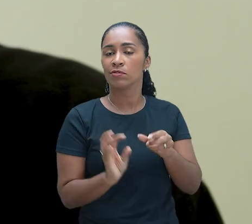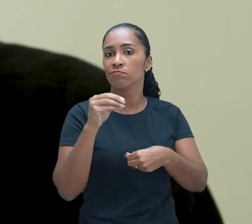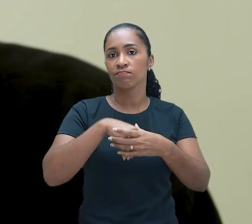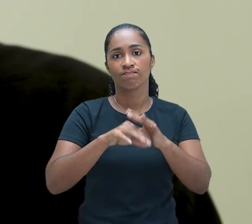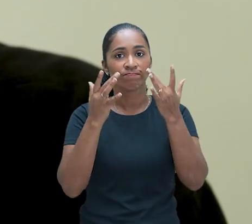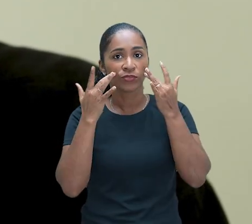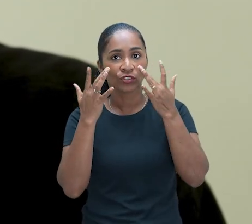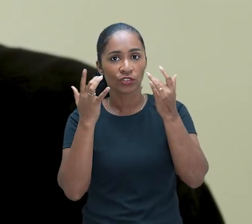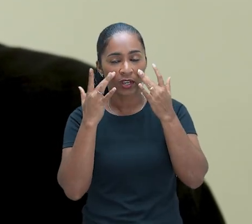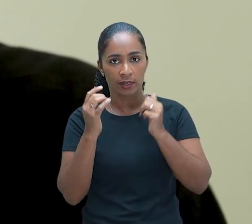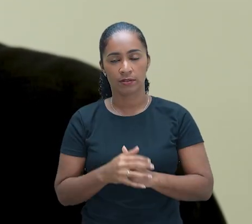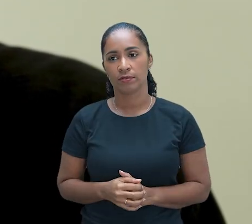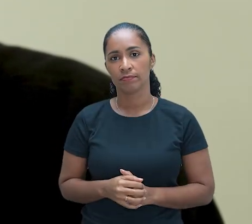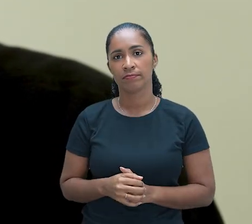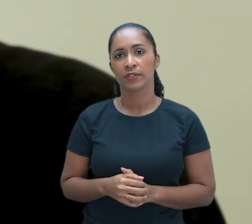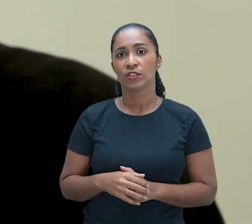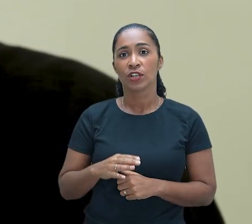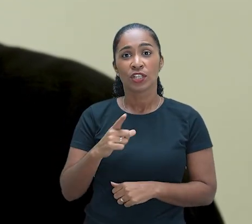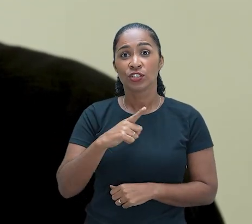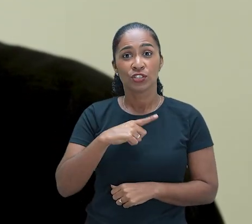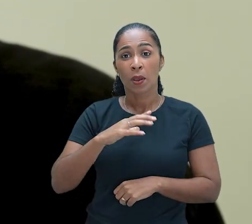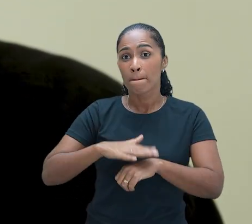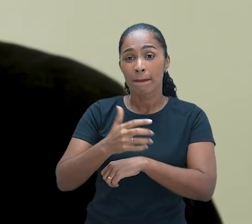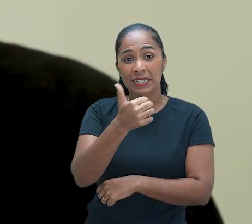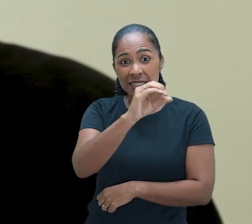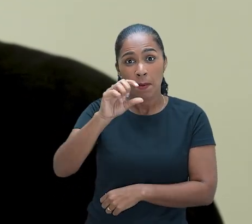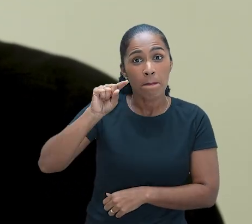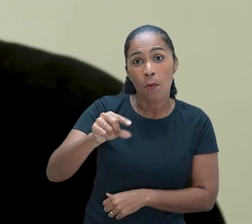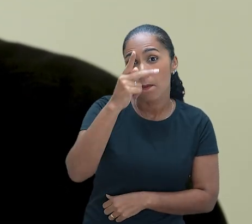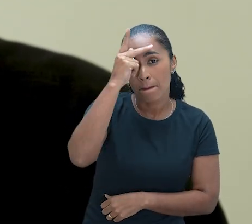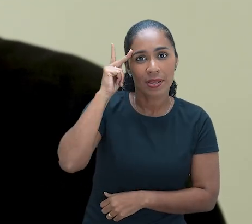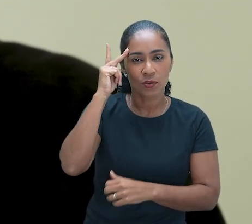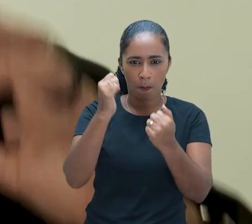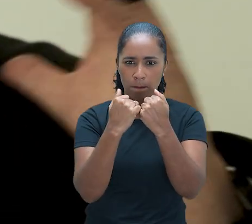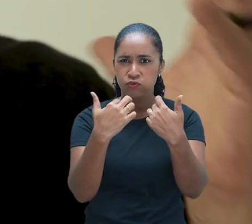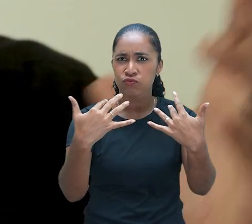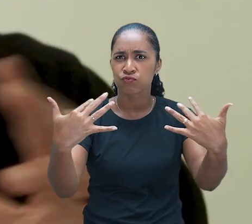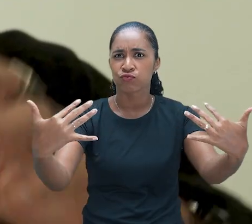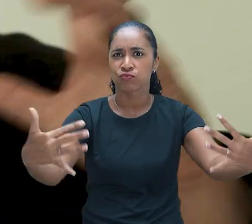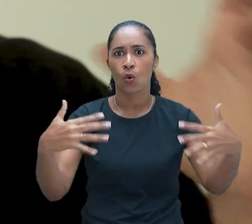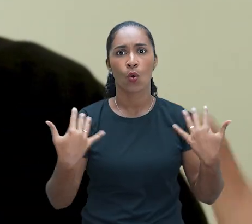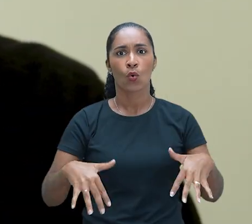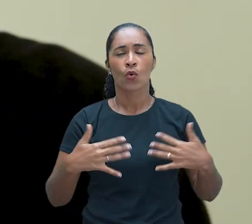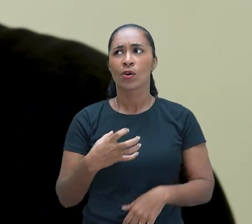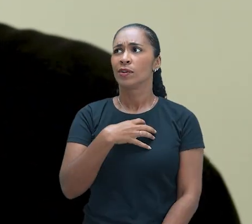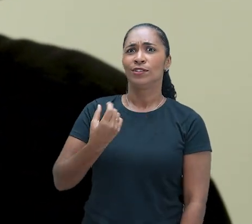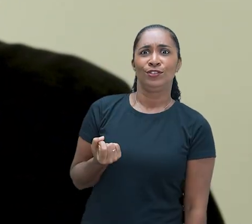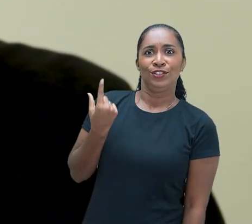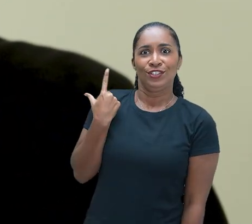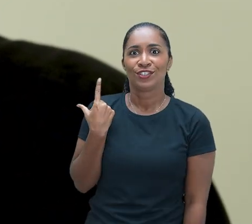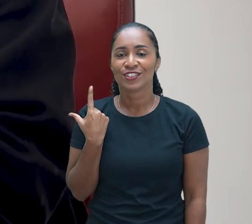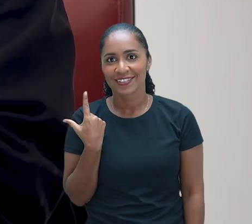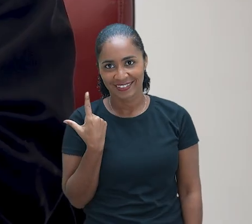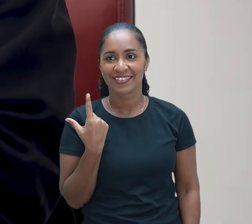A gente tinha plateias de 1.000 pessoas, o que é muito muito irônico, muito estranho,